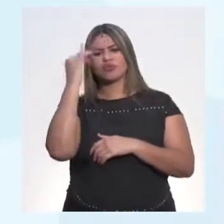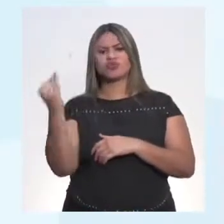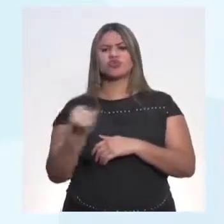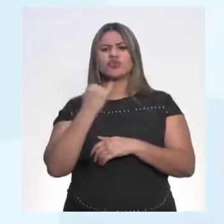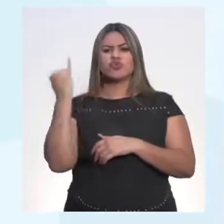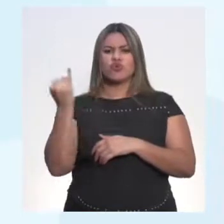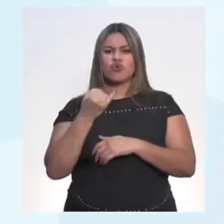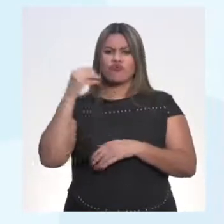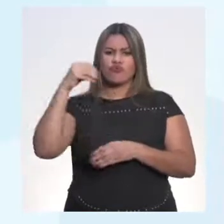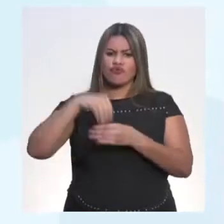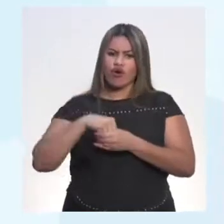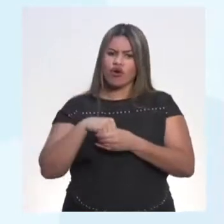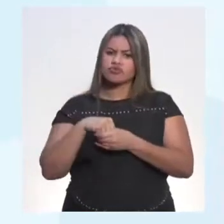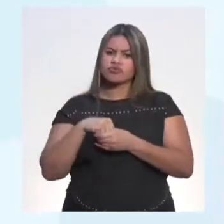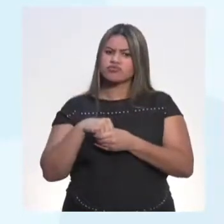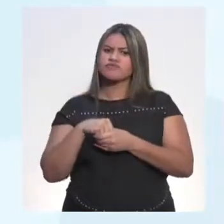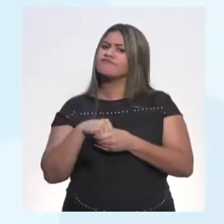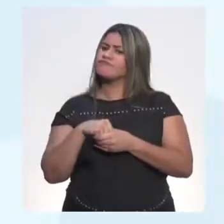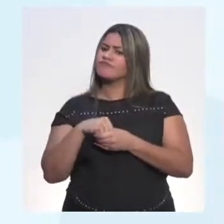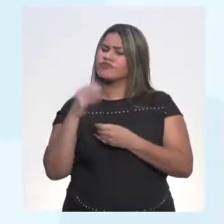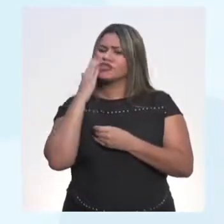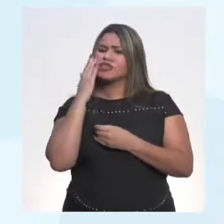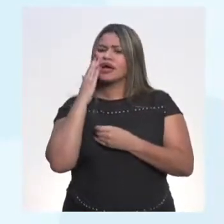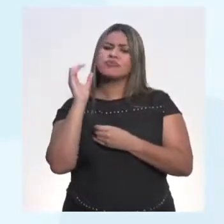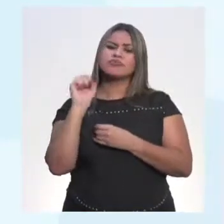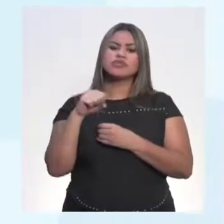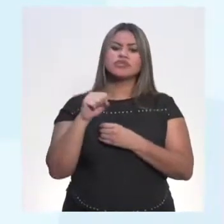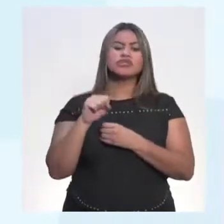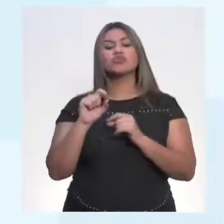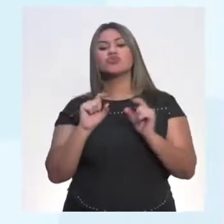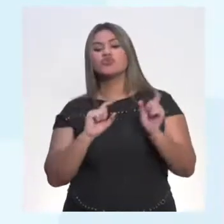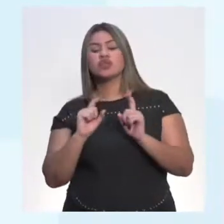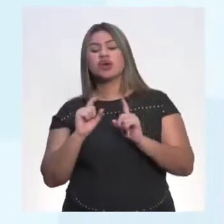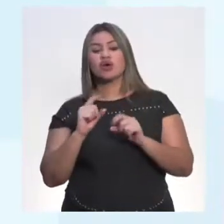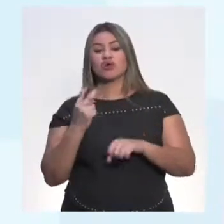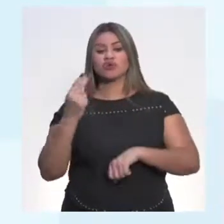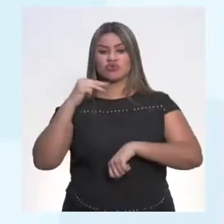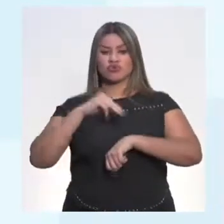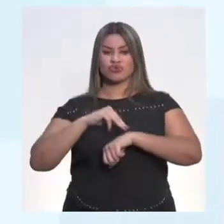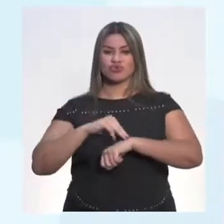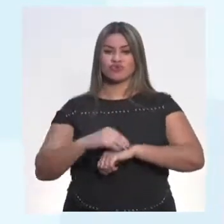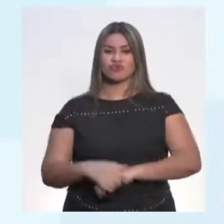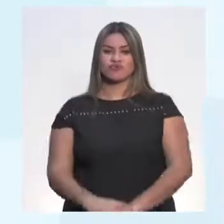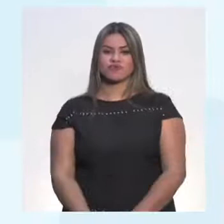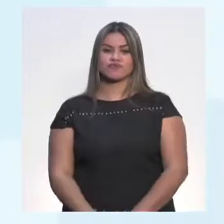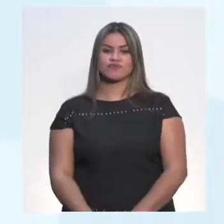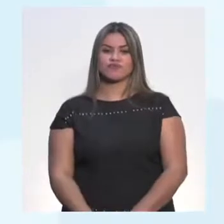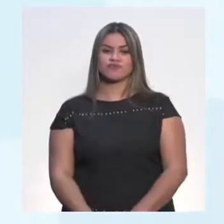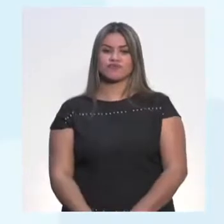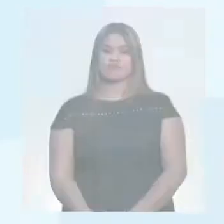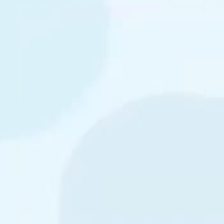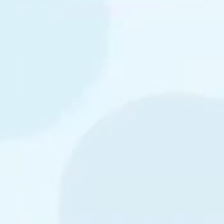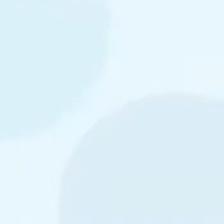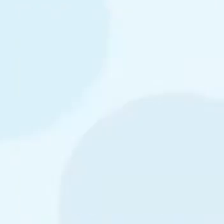importância do voto no momento de uma eleição falem aí o que vocês pensam nós vamos dar dois minutinhos